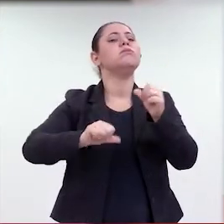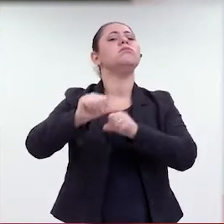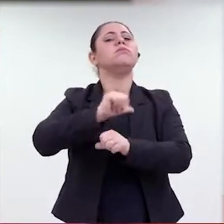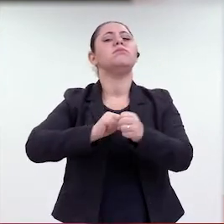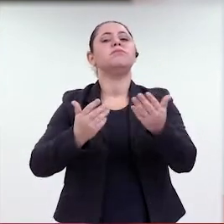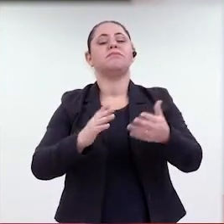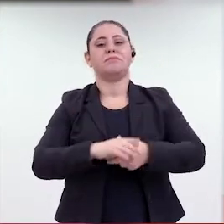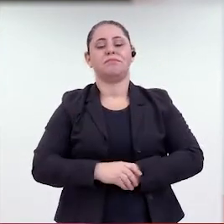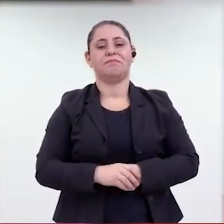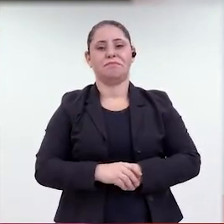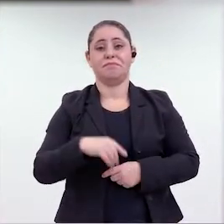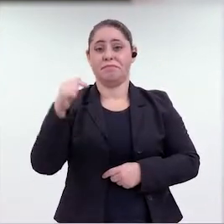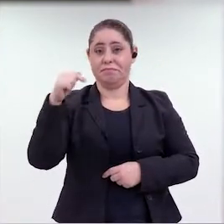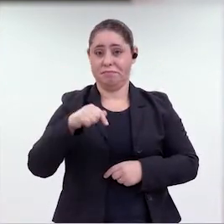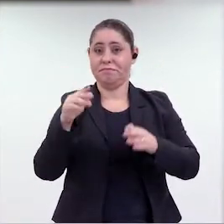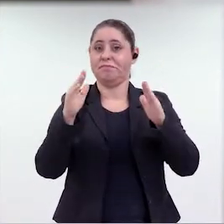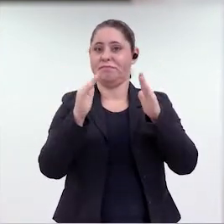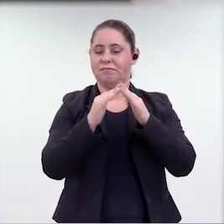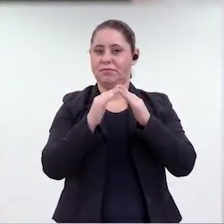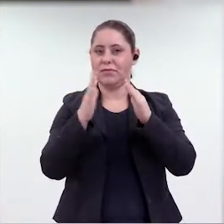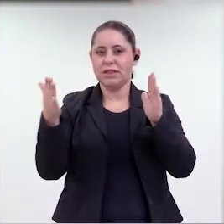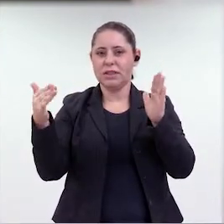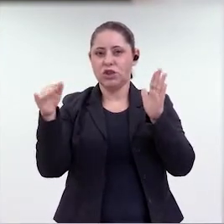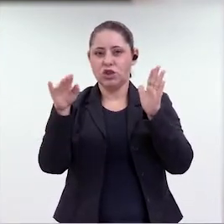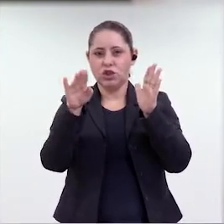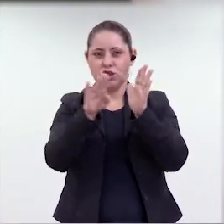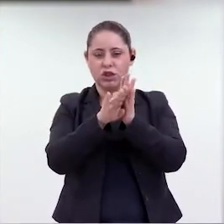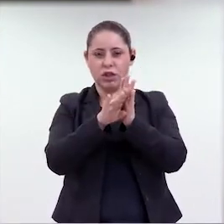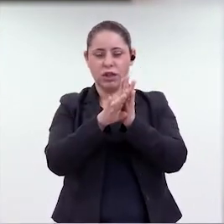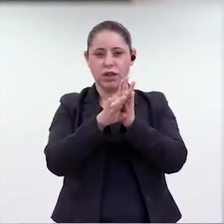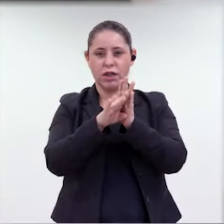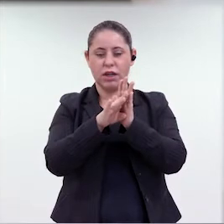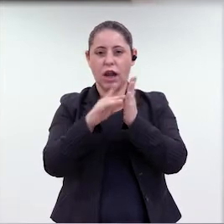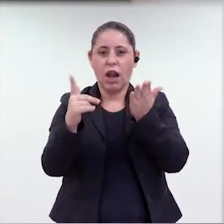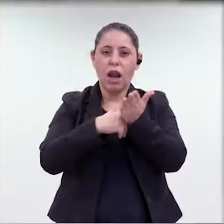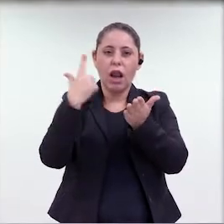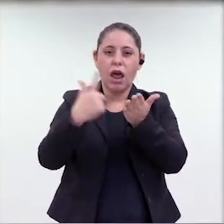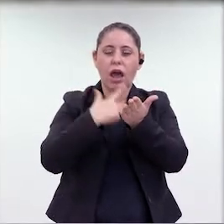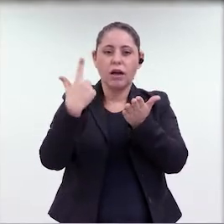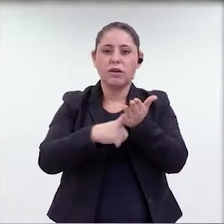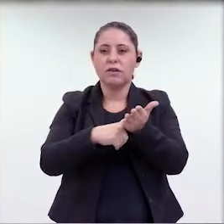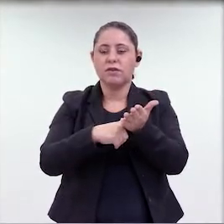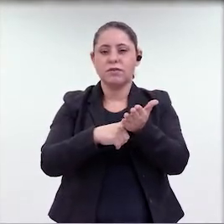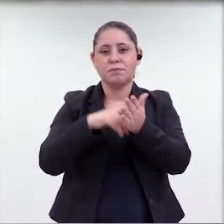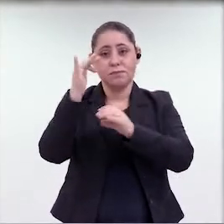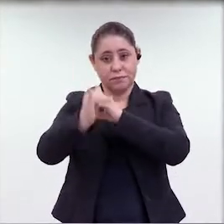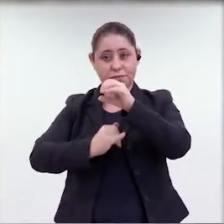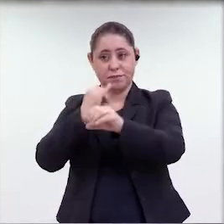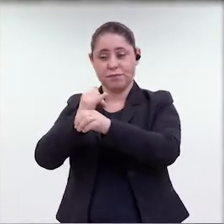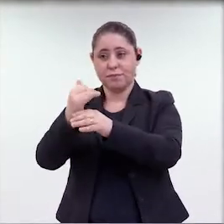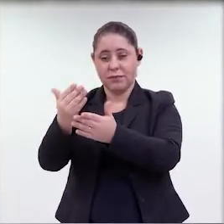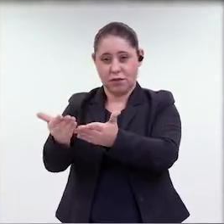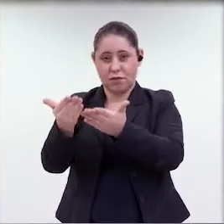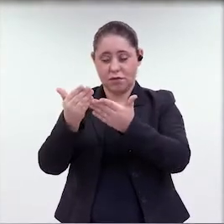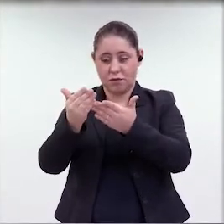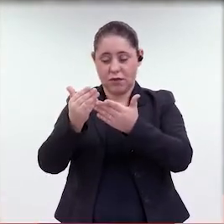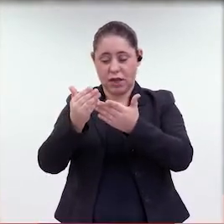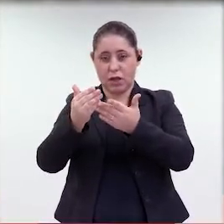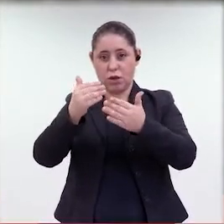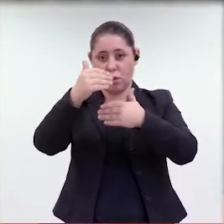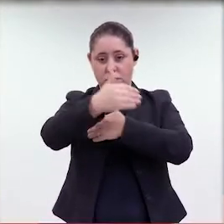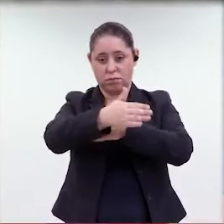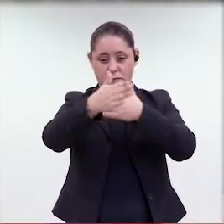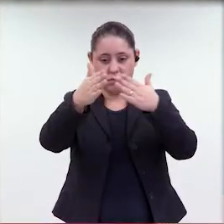Então, aqui em casa, quando chega muito livro, eu encomendo livro pela internet, né? E aí vem naquele papelão, assim,